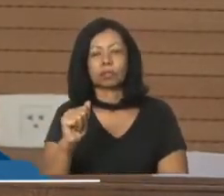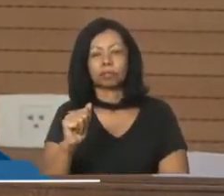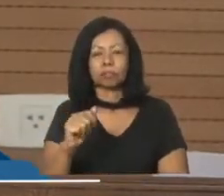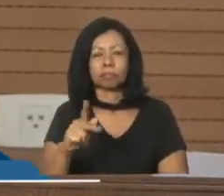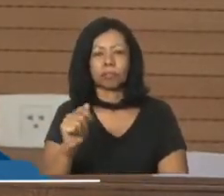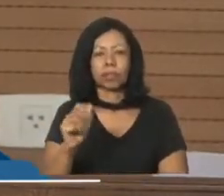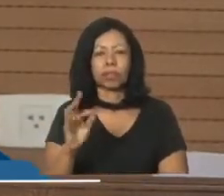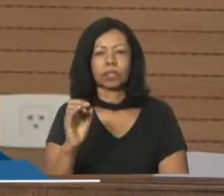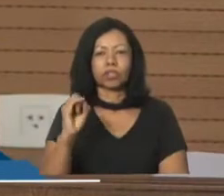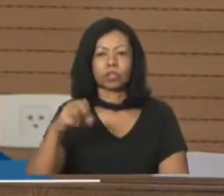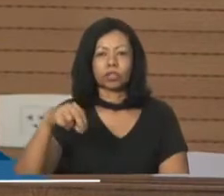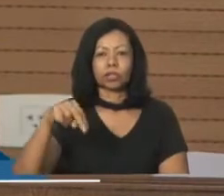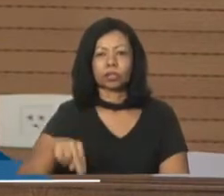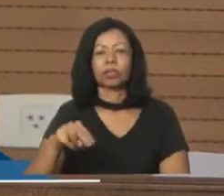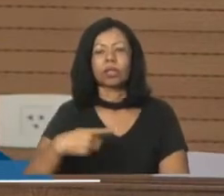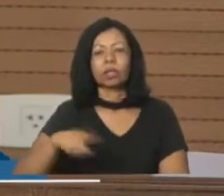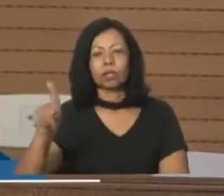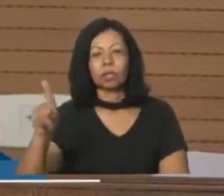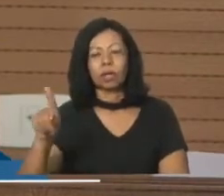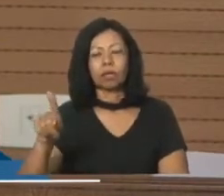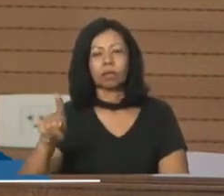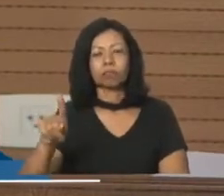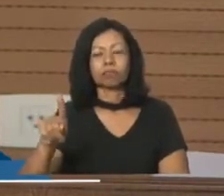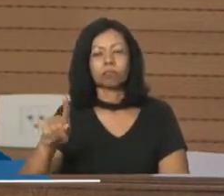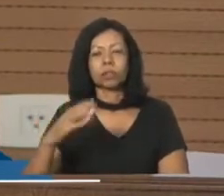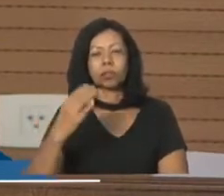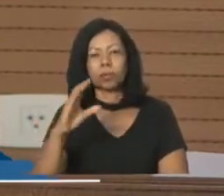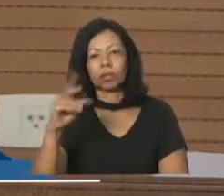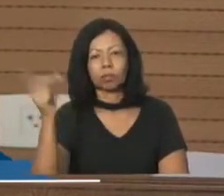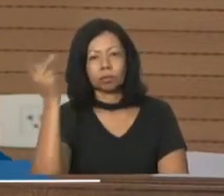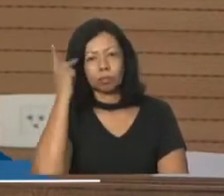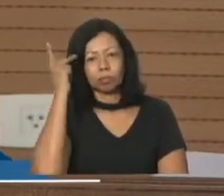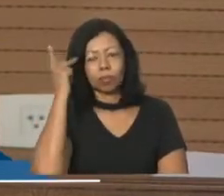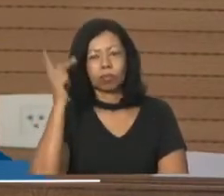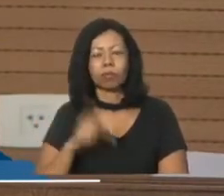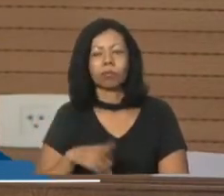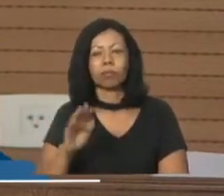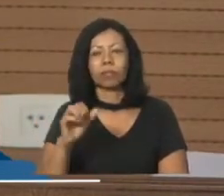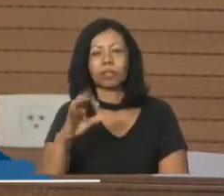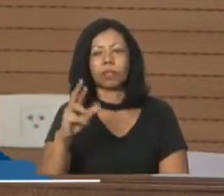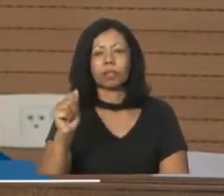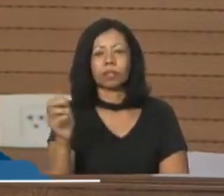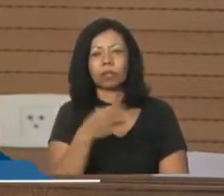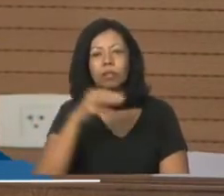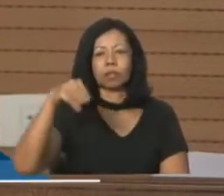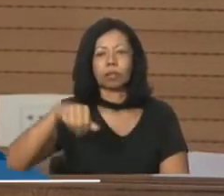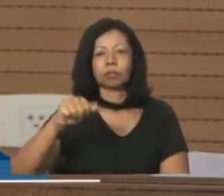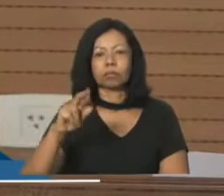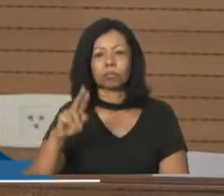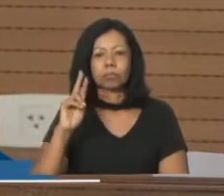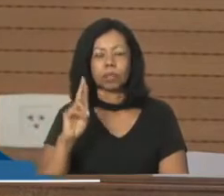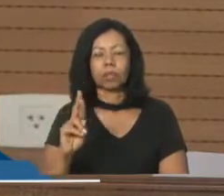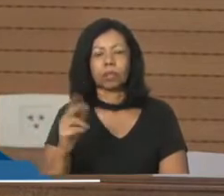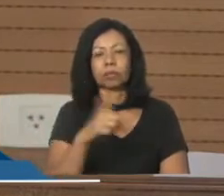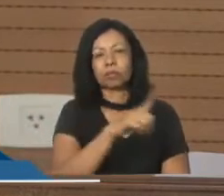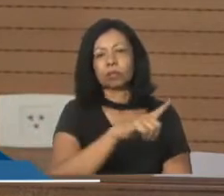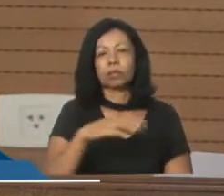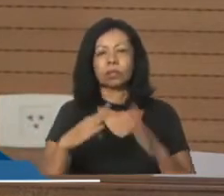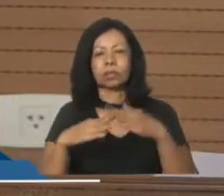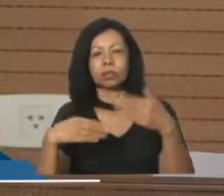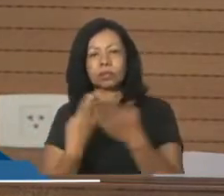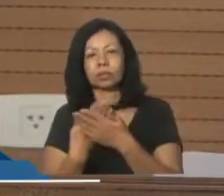Patinarte na Beira-Mar, em Cubatão, São Paulo, conquistando o título de vencedores, concorrendo com diversas